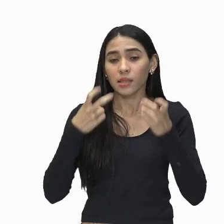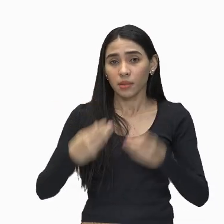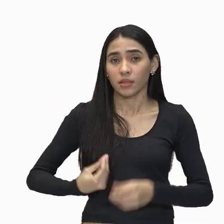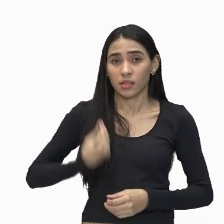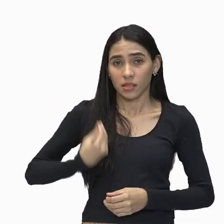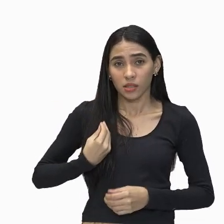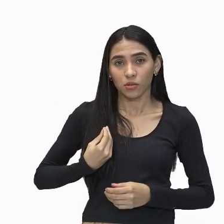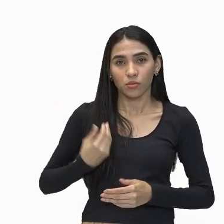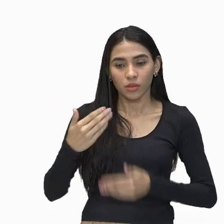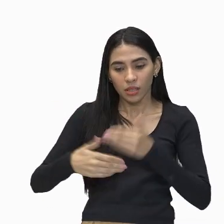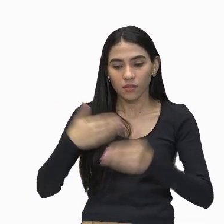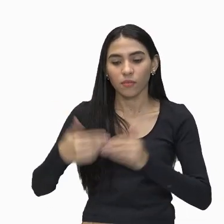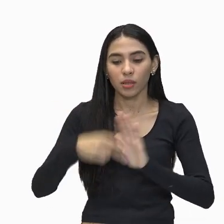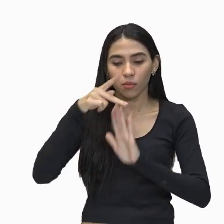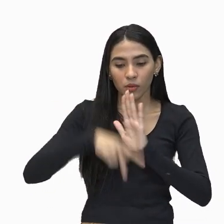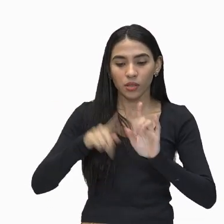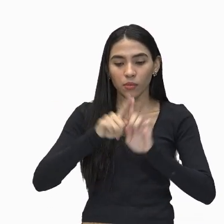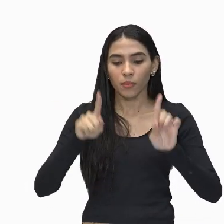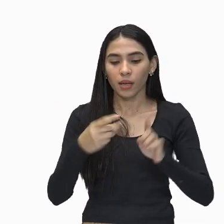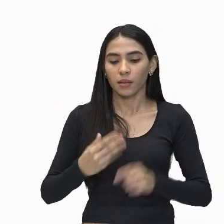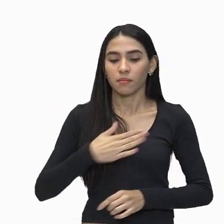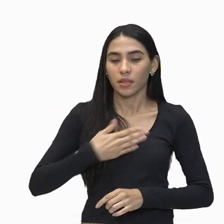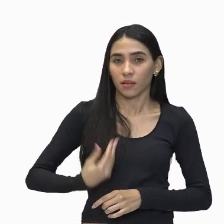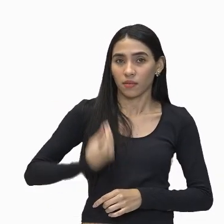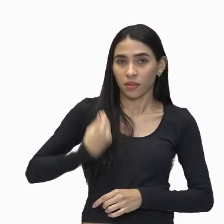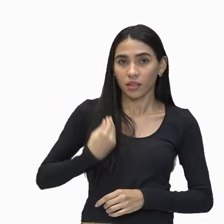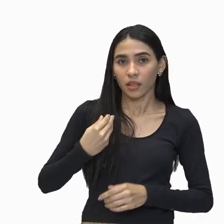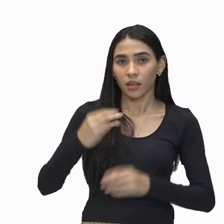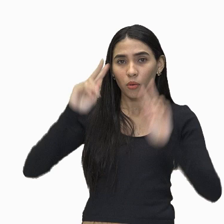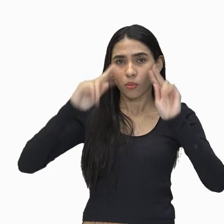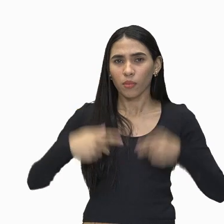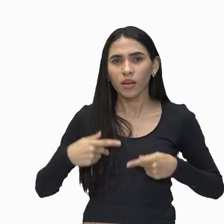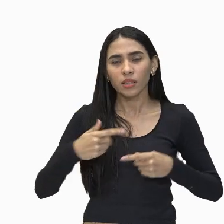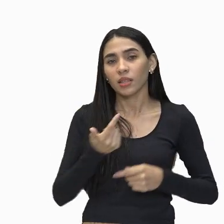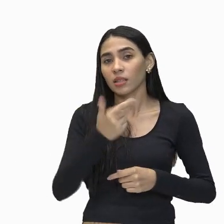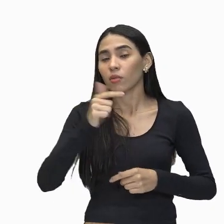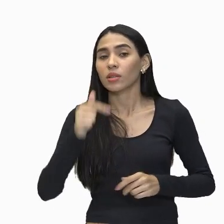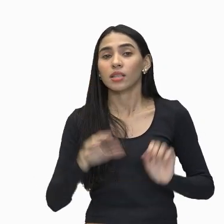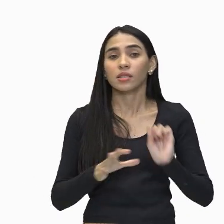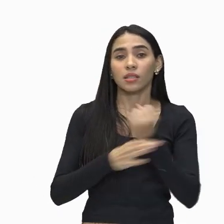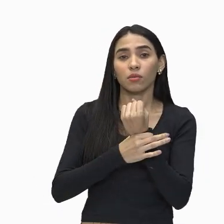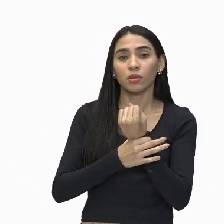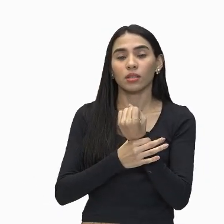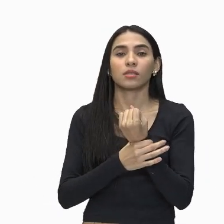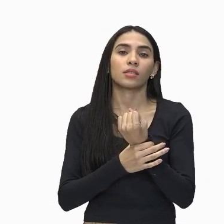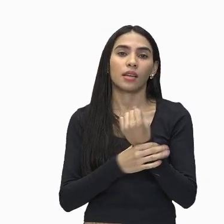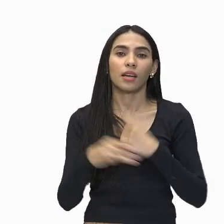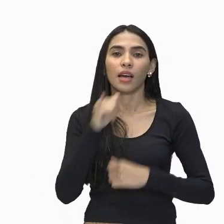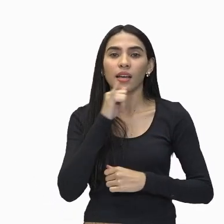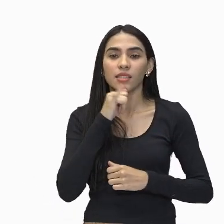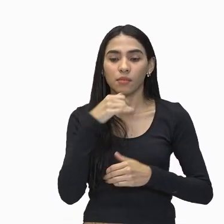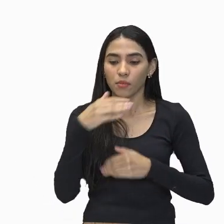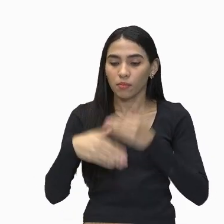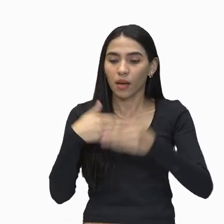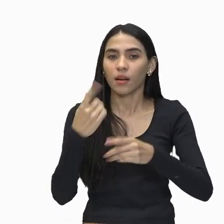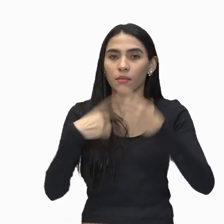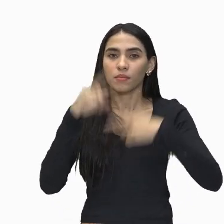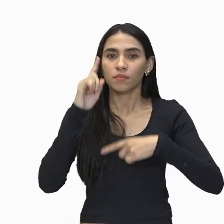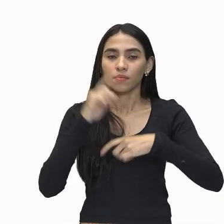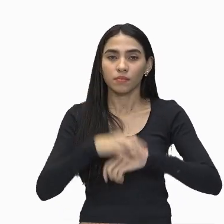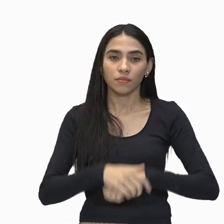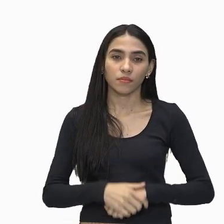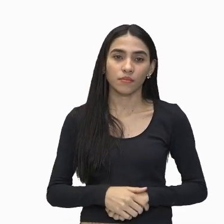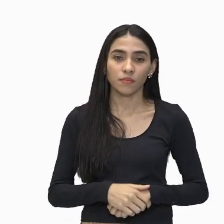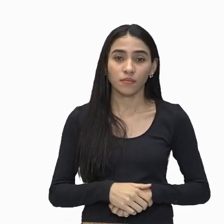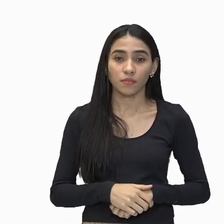projeto, mas essa minha vida humana, ela não é um caminho seguro em direção ao progresso, em